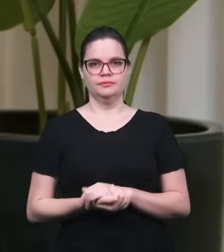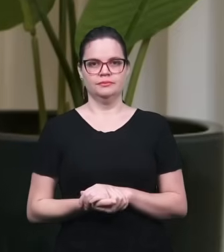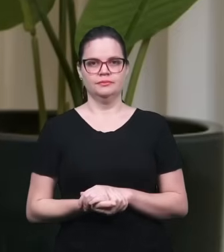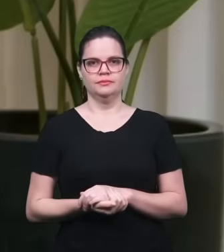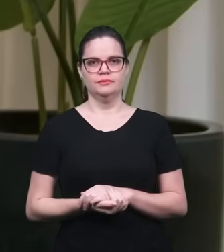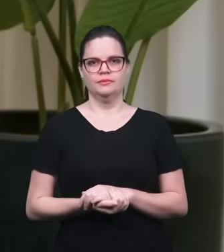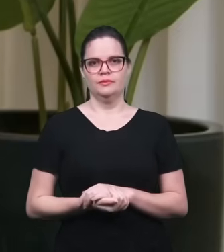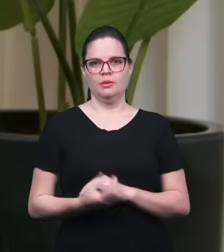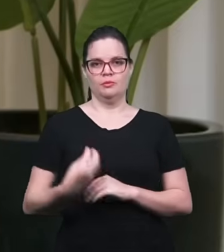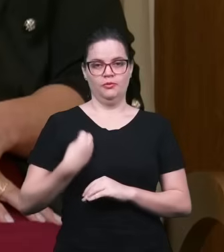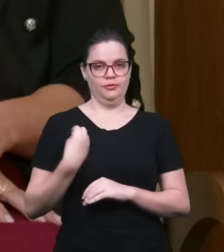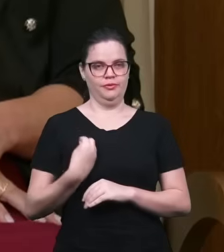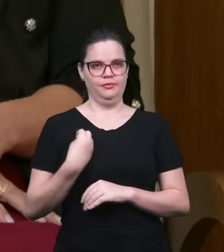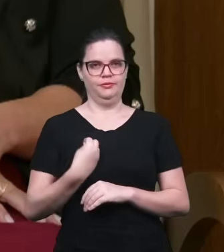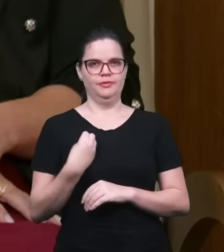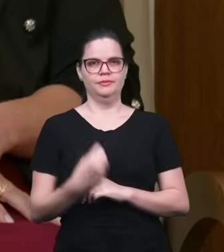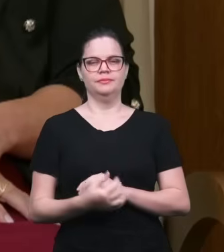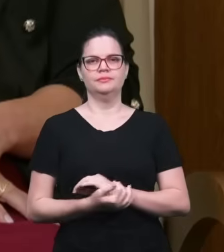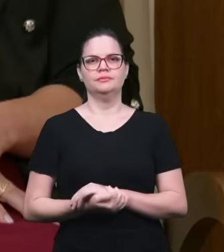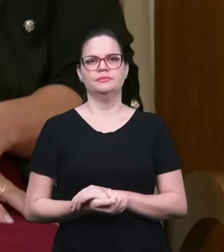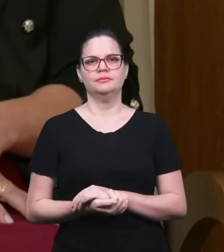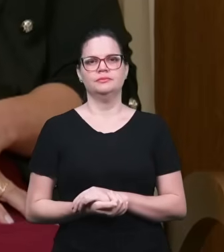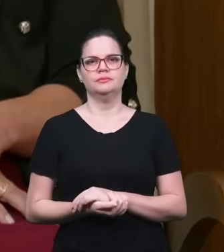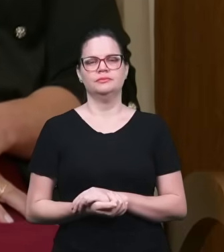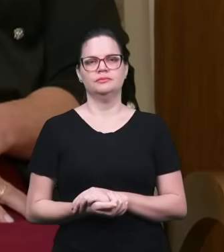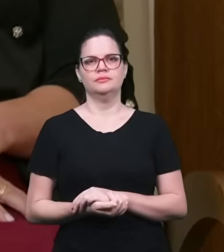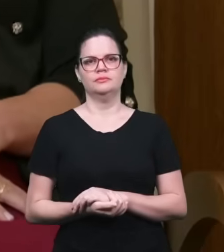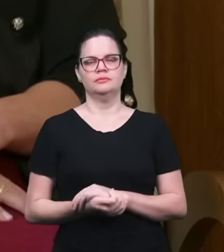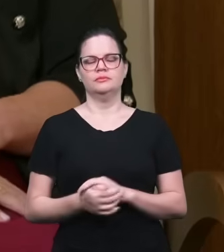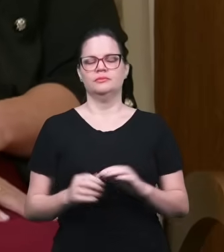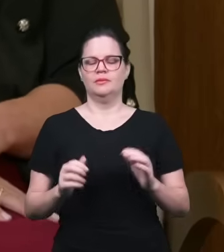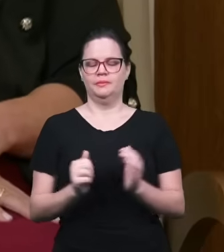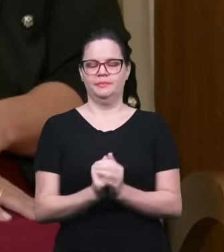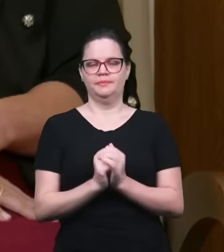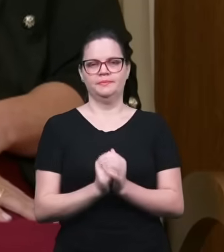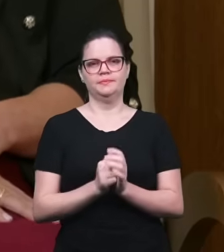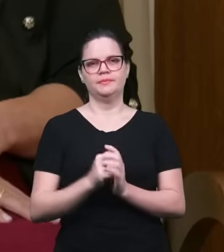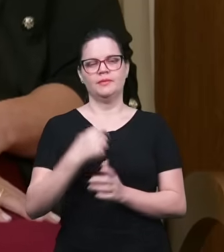mundos, podemos assim dizer? Amém. É importante a gente